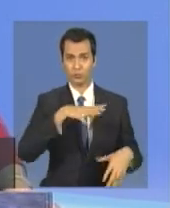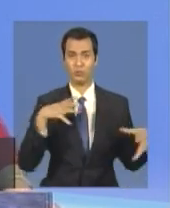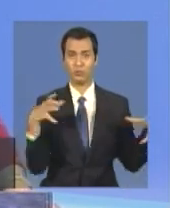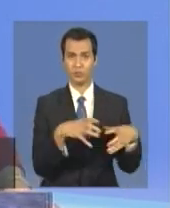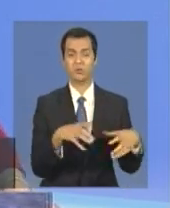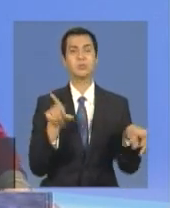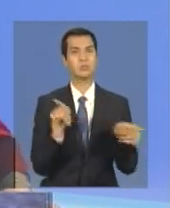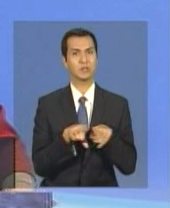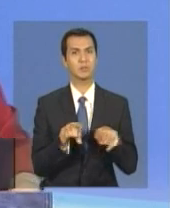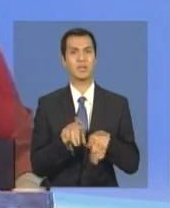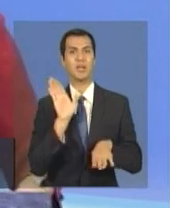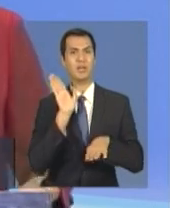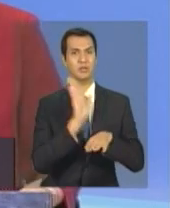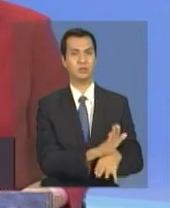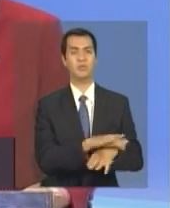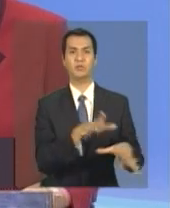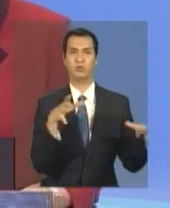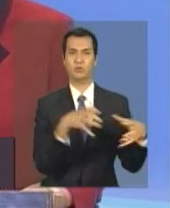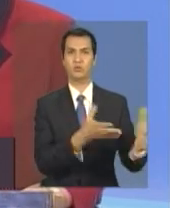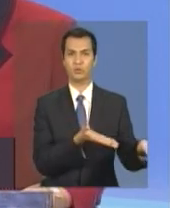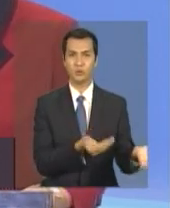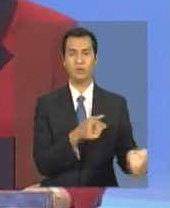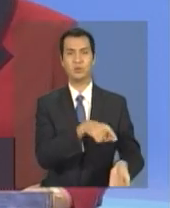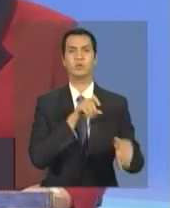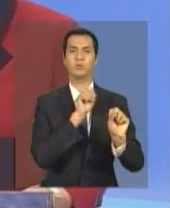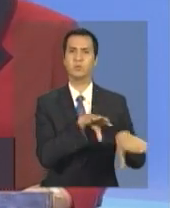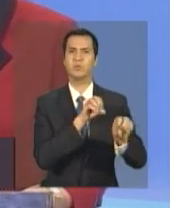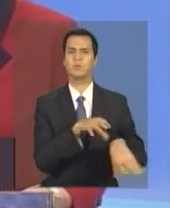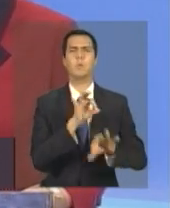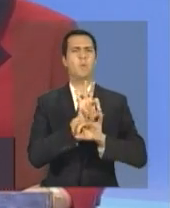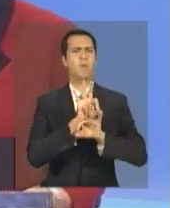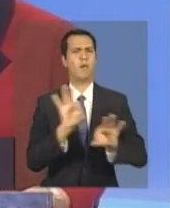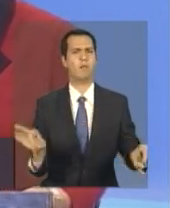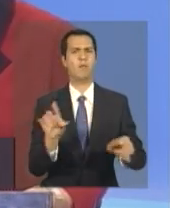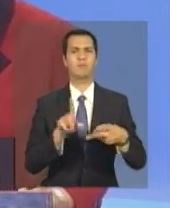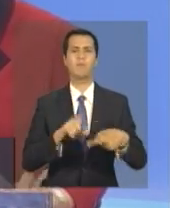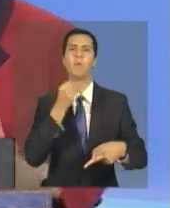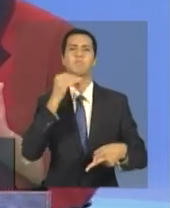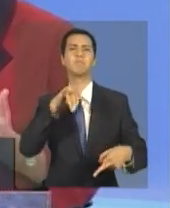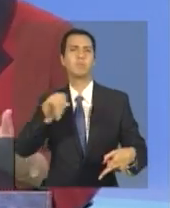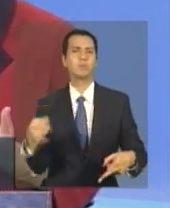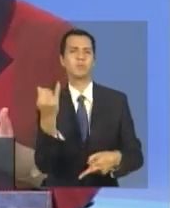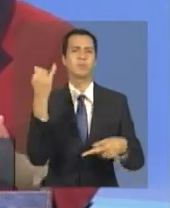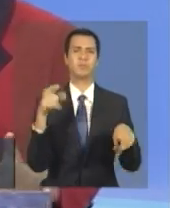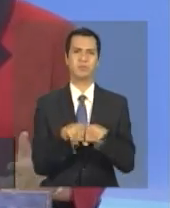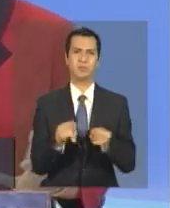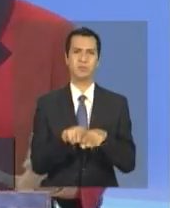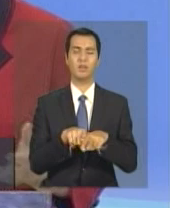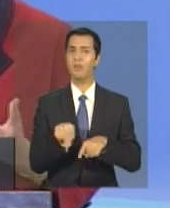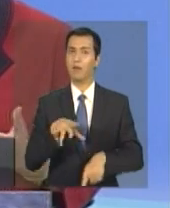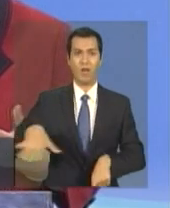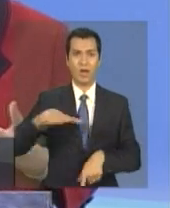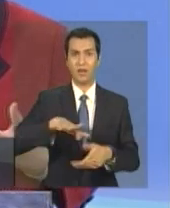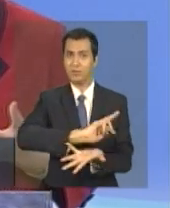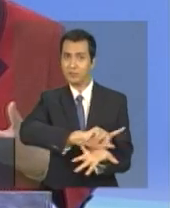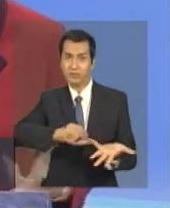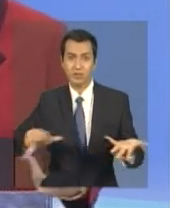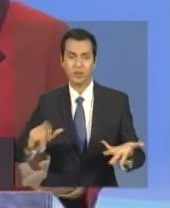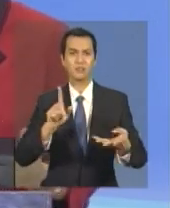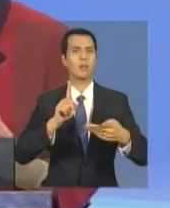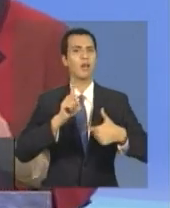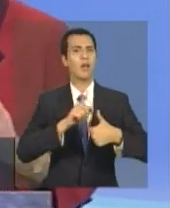garantir à sua juventude educação de qualidade e oportunidades em várias áreas, das artes,